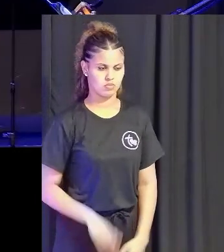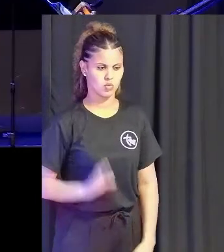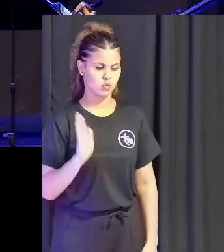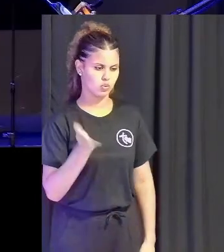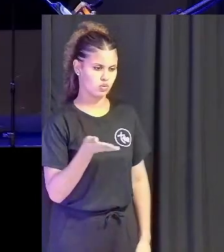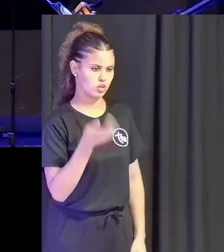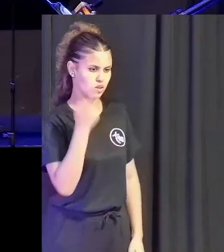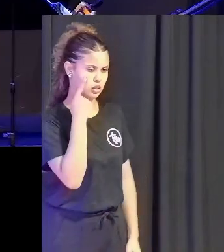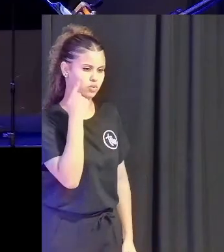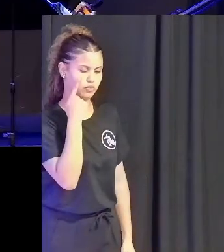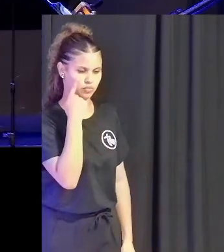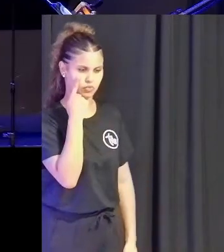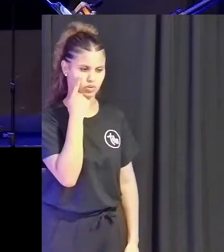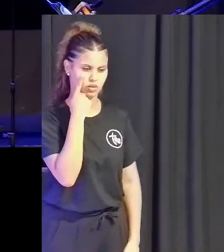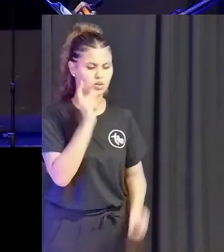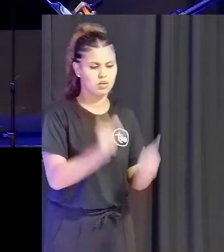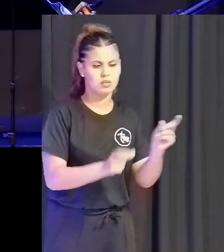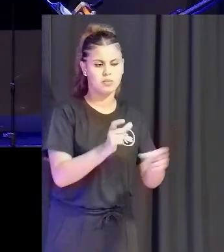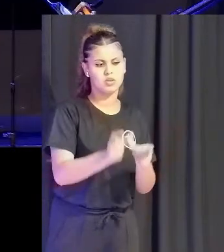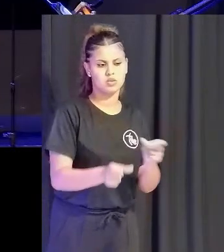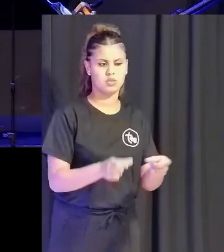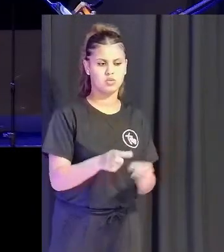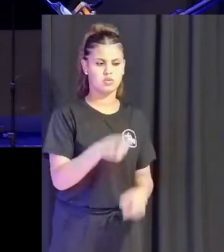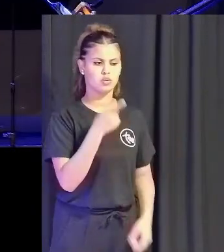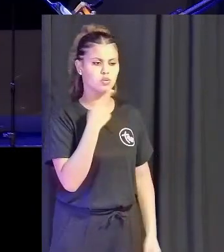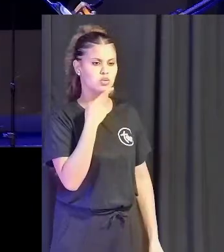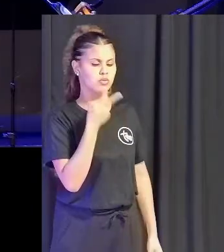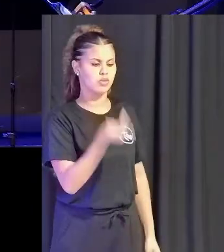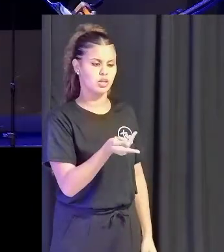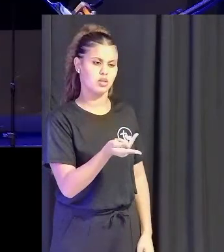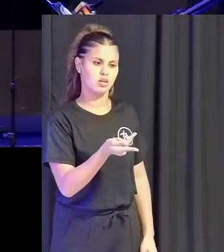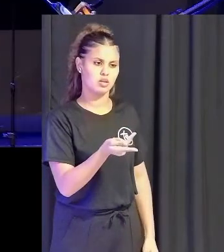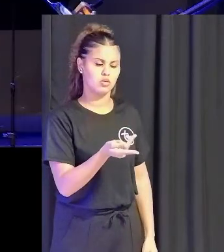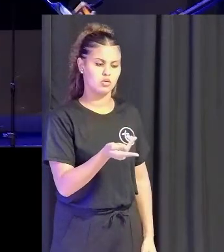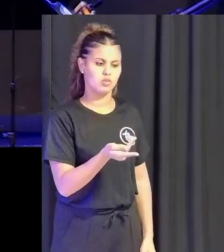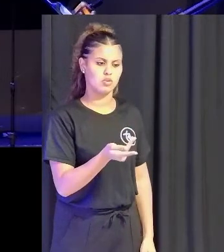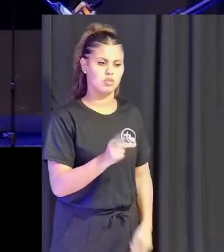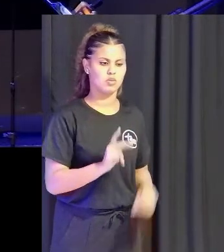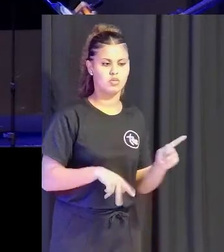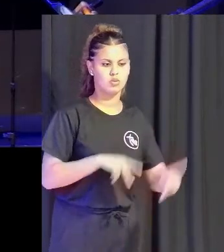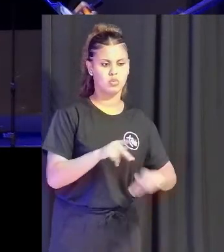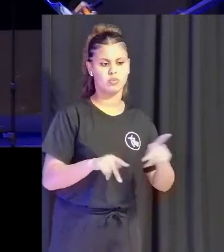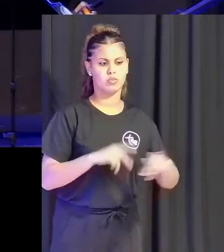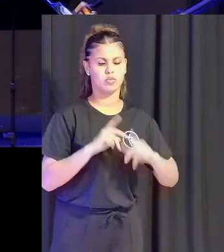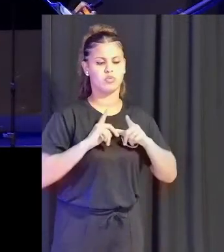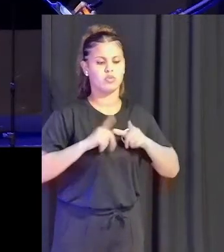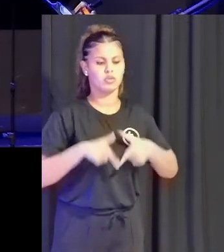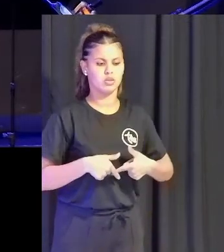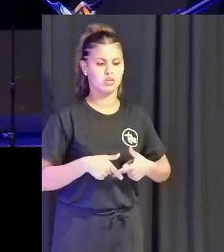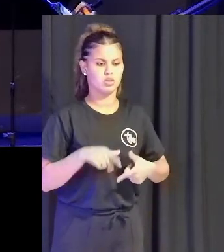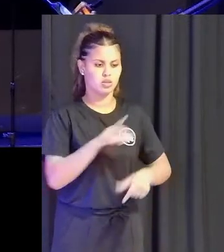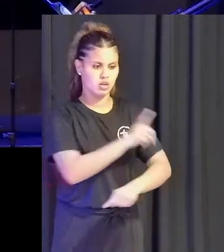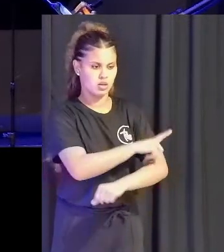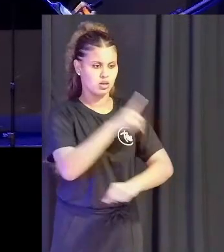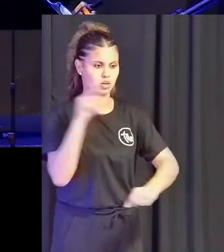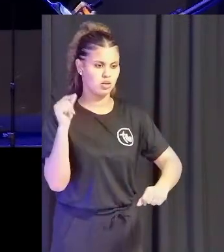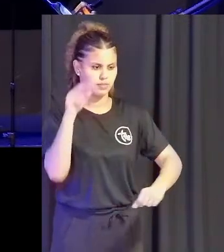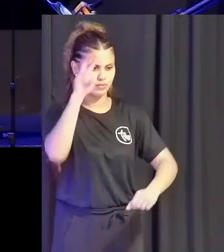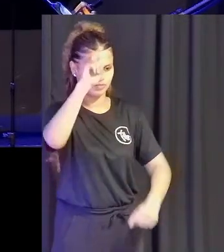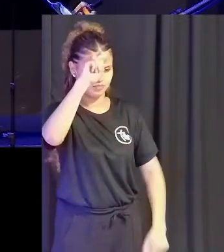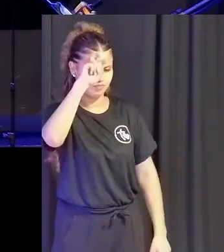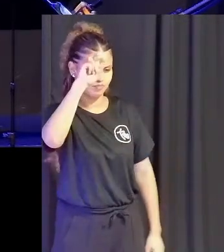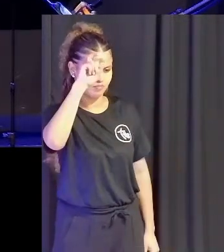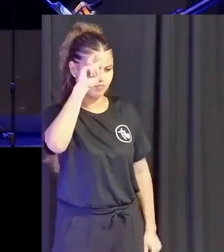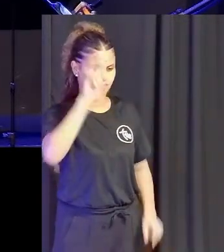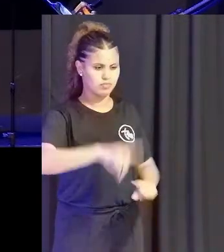o povo de Israel que saiu do Egito, mas nós não somos diferentes, nós também somos pecadores. E se